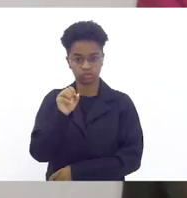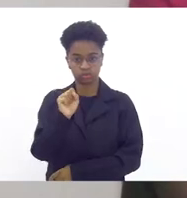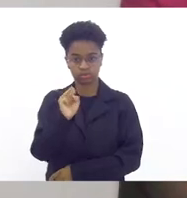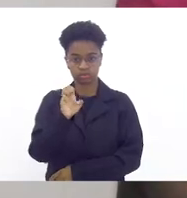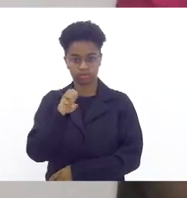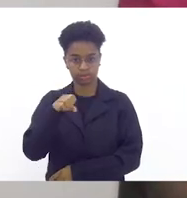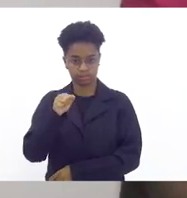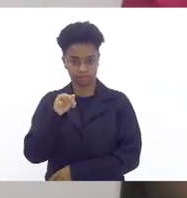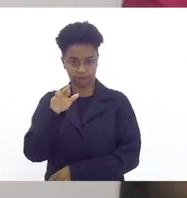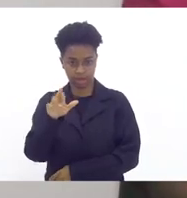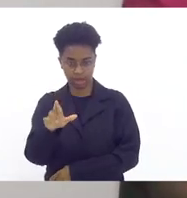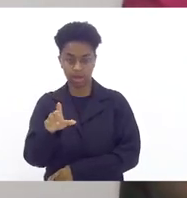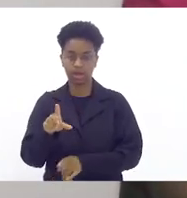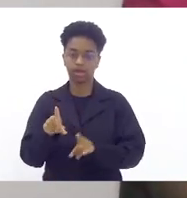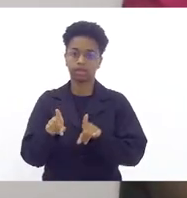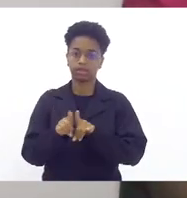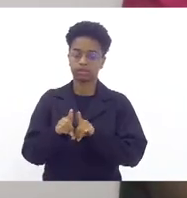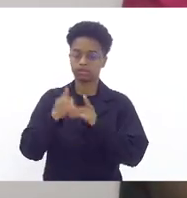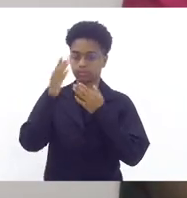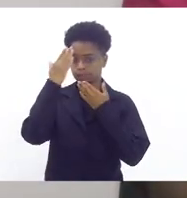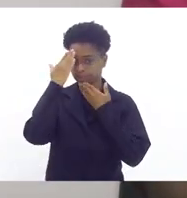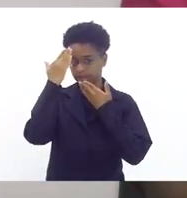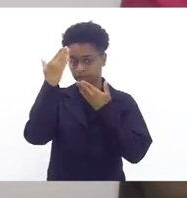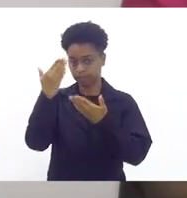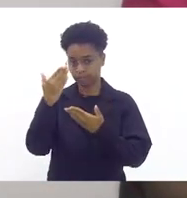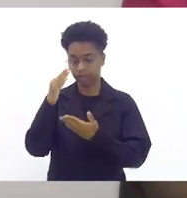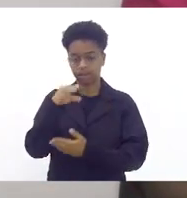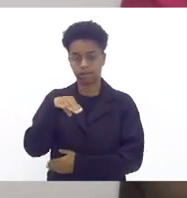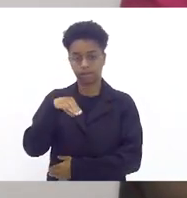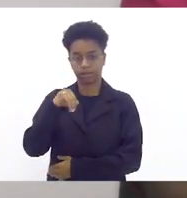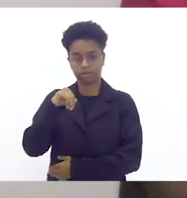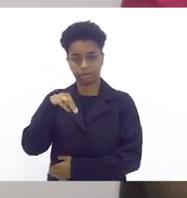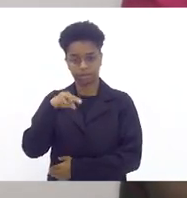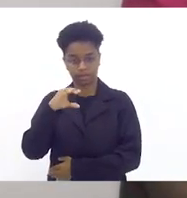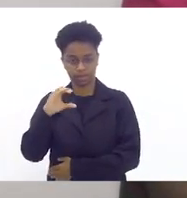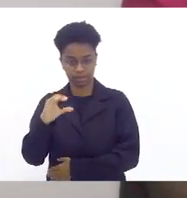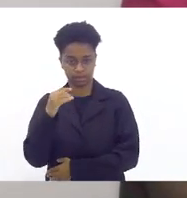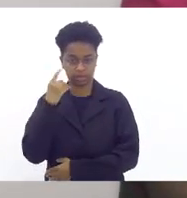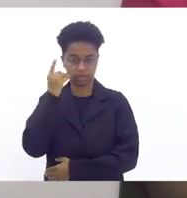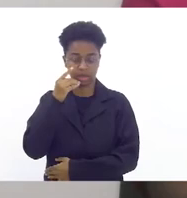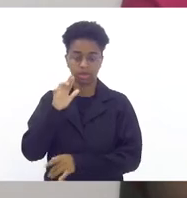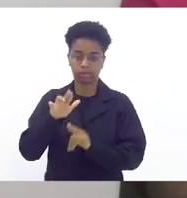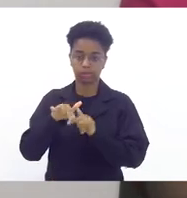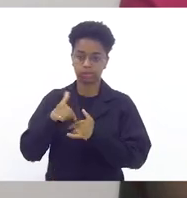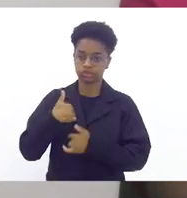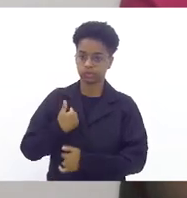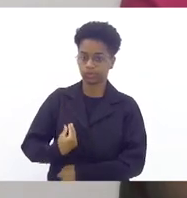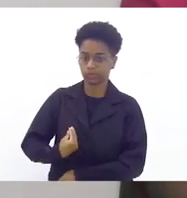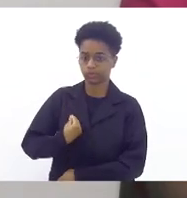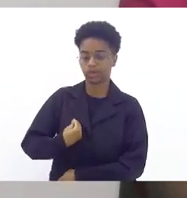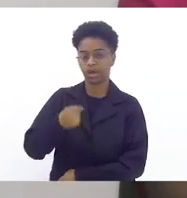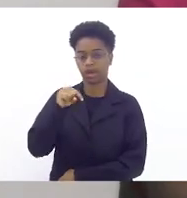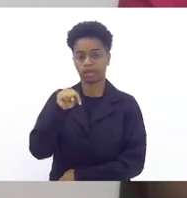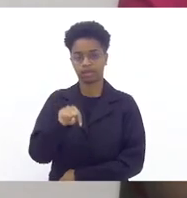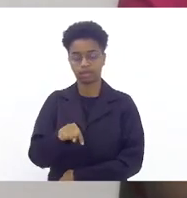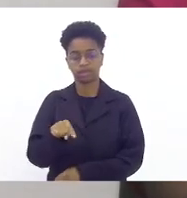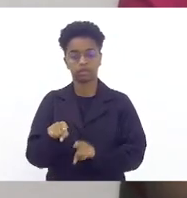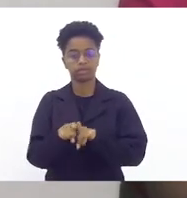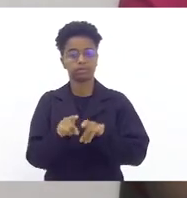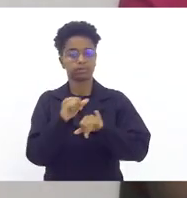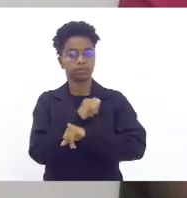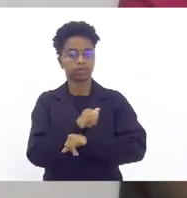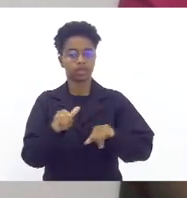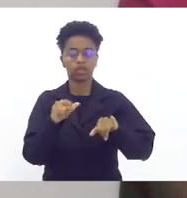seu mandato, agradecer também Carlinhos Mink, a possibilidade de estar aqui. Dizer para vocês que